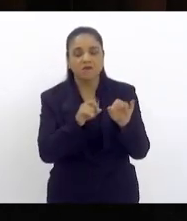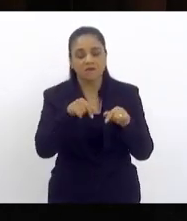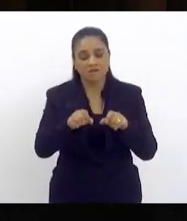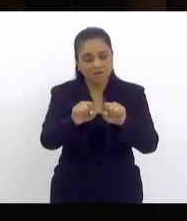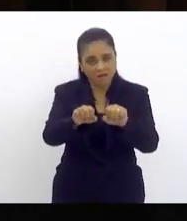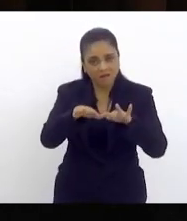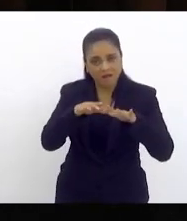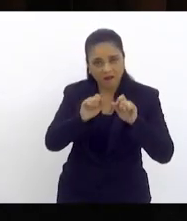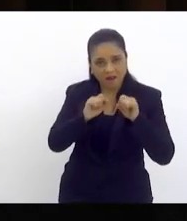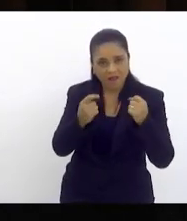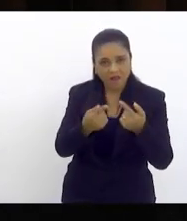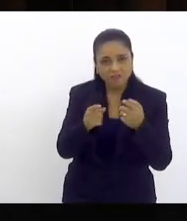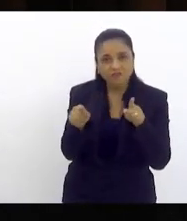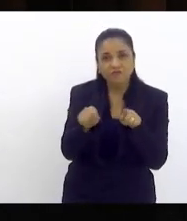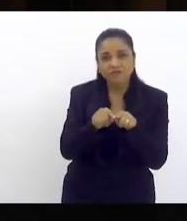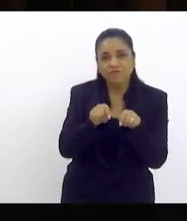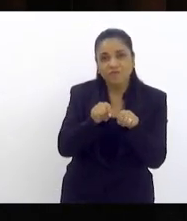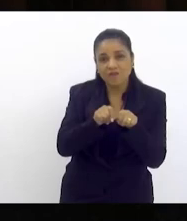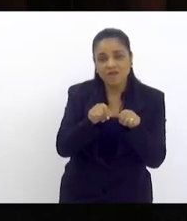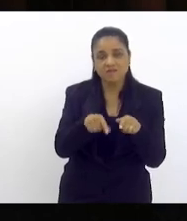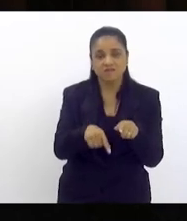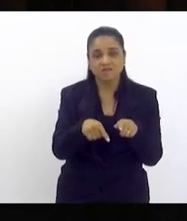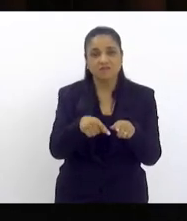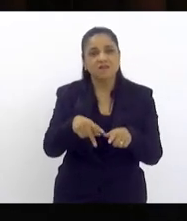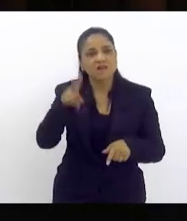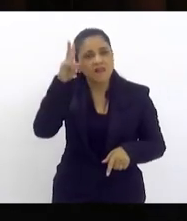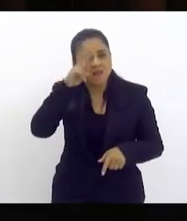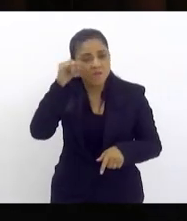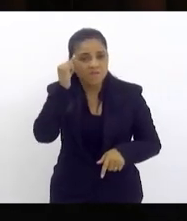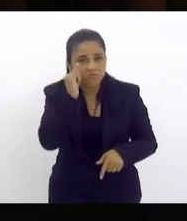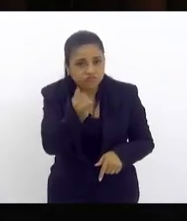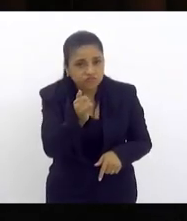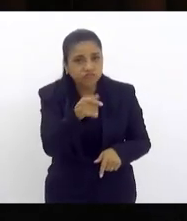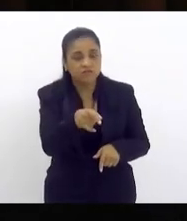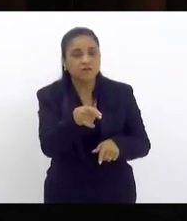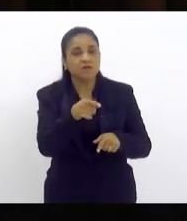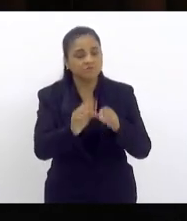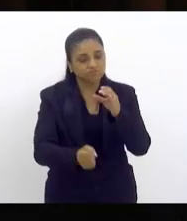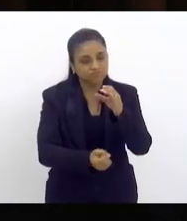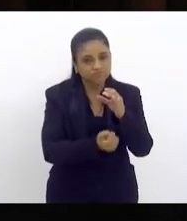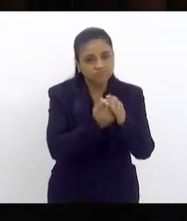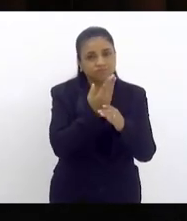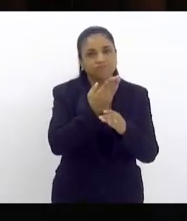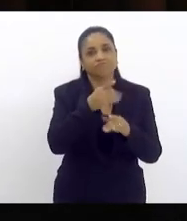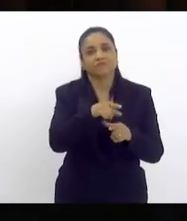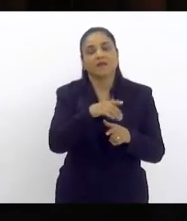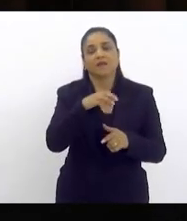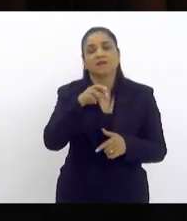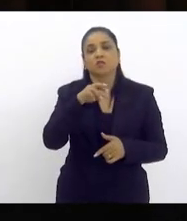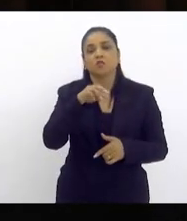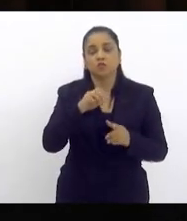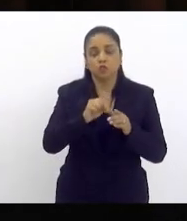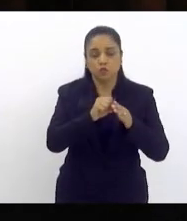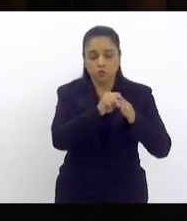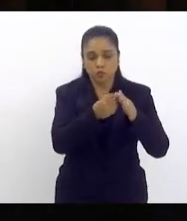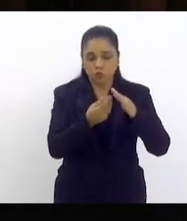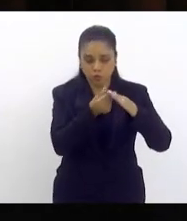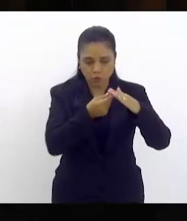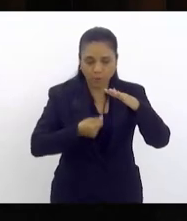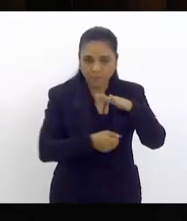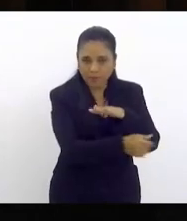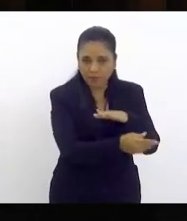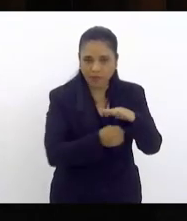aí a gente precisa lembrar de novo. Saiu daqui a criação do Super RJ, o principal